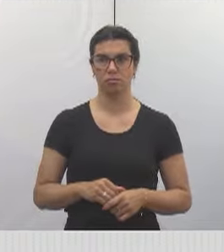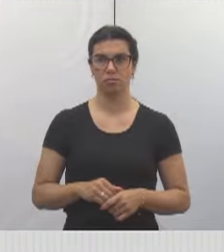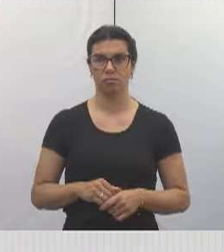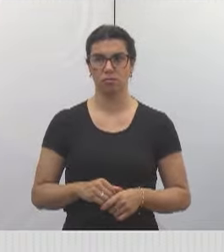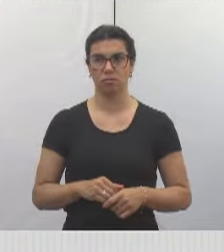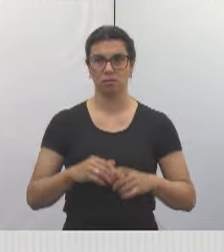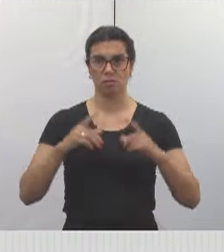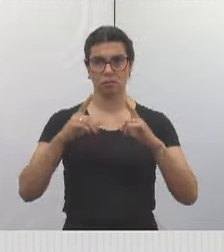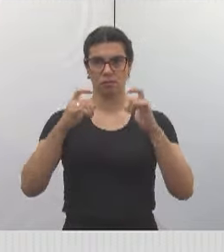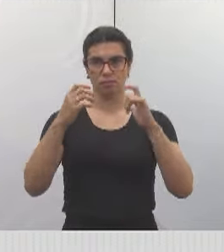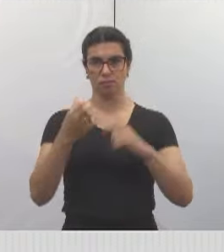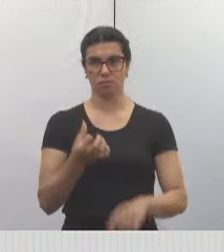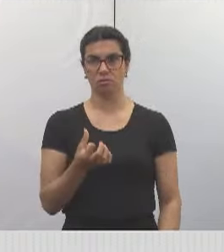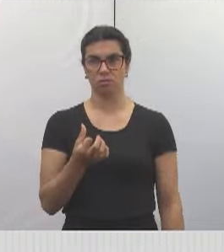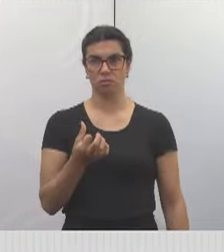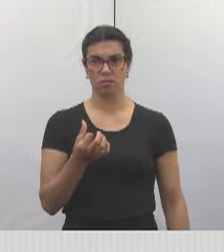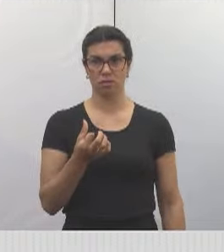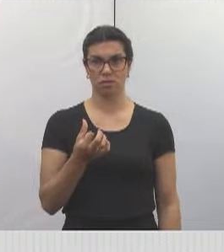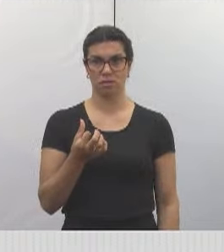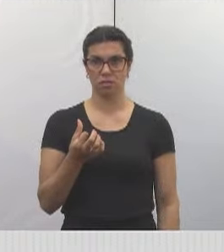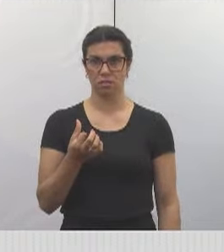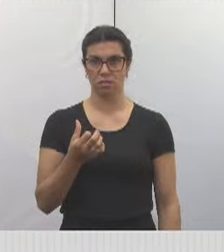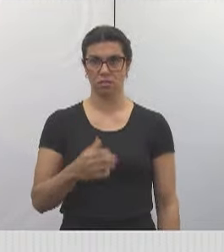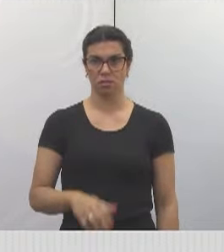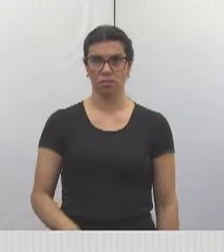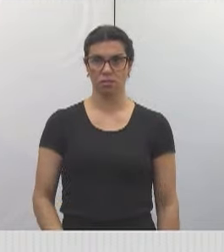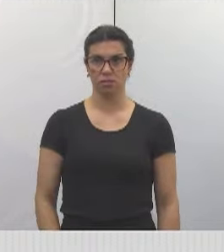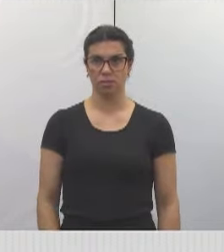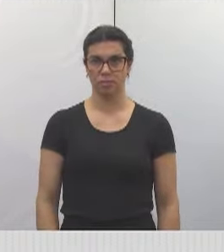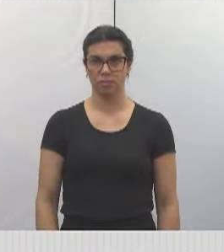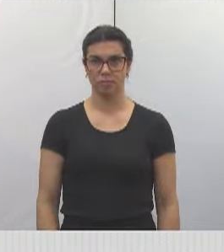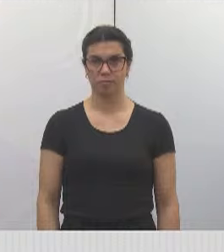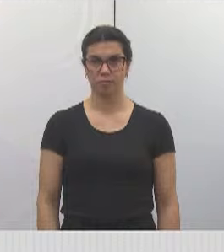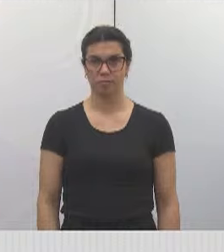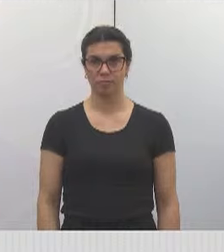A foto 6, por favor.